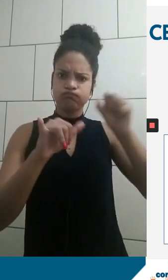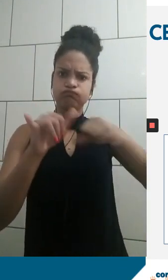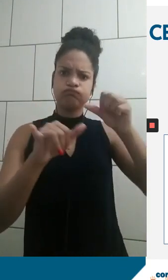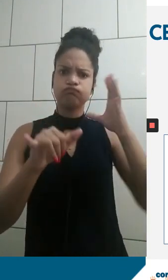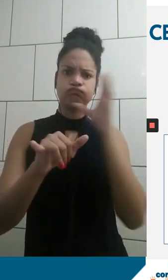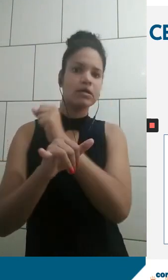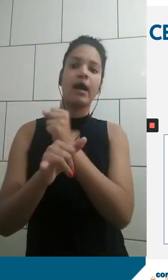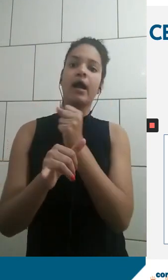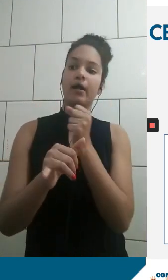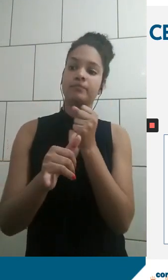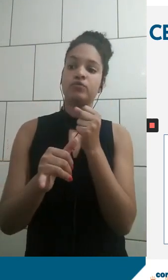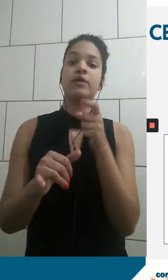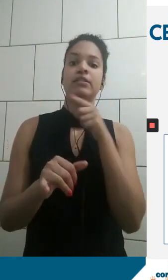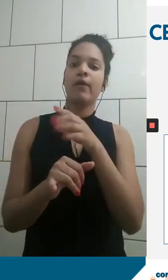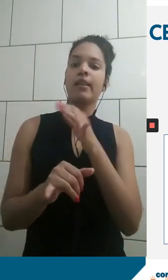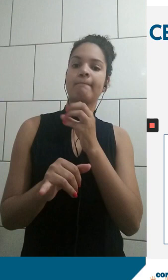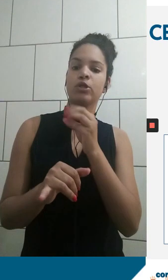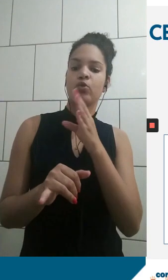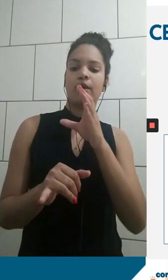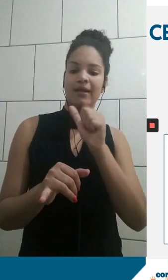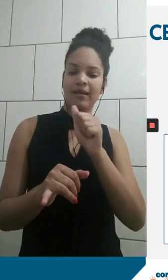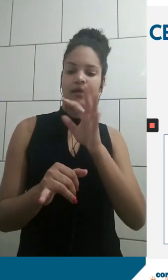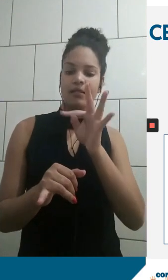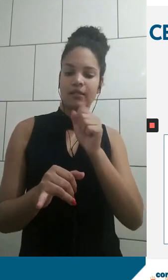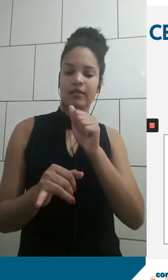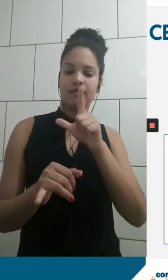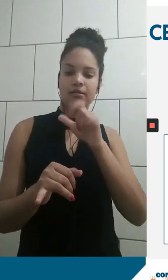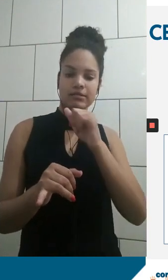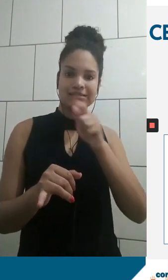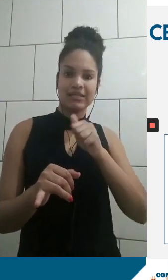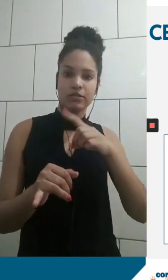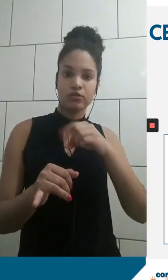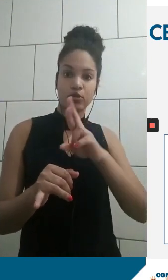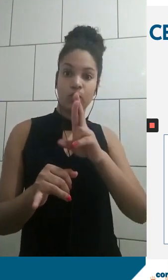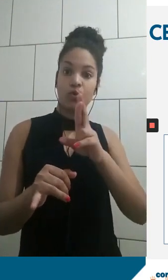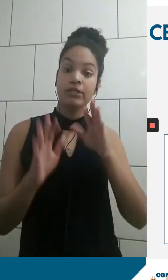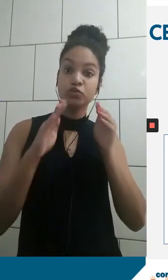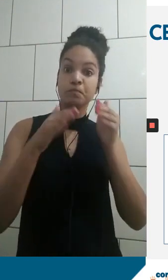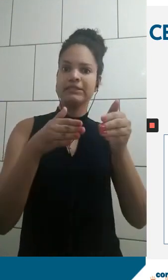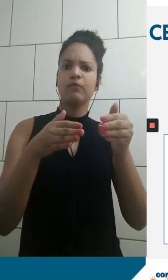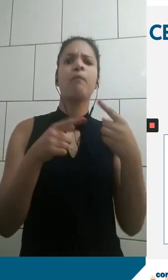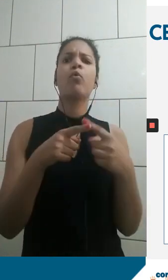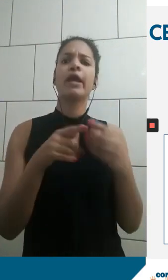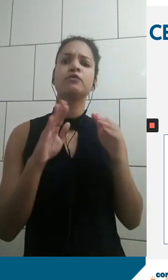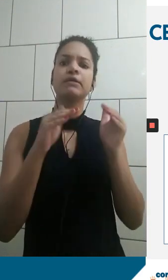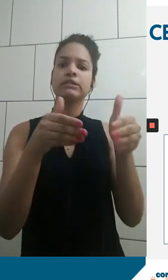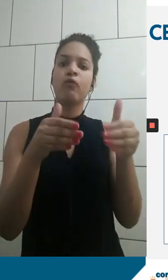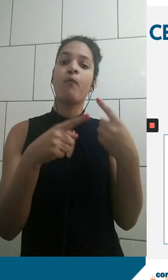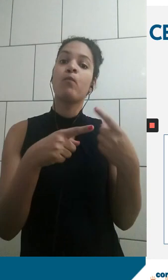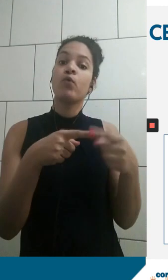biocatalisadores, são catalisadores específicos. Por que específicos? Porque as enzimas atuam sobre, dependendo da